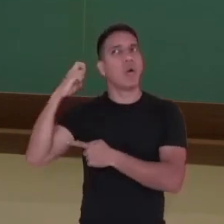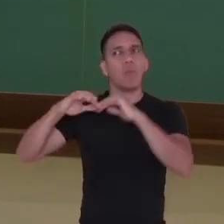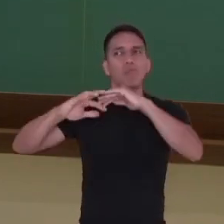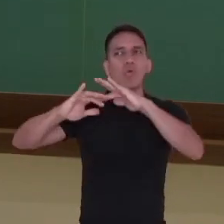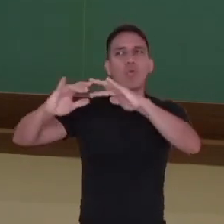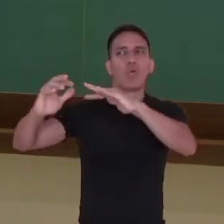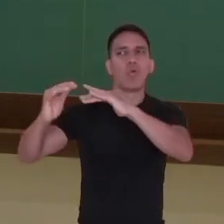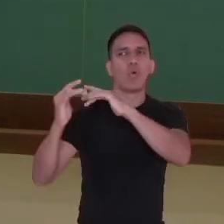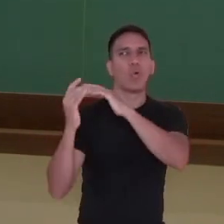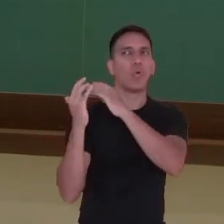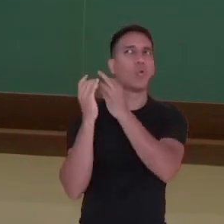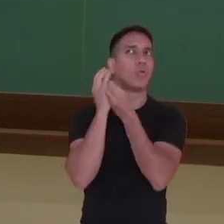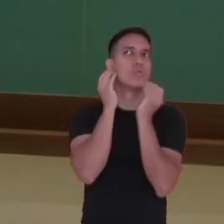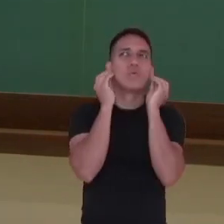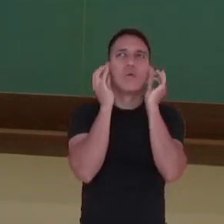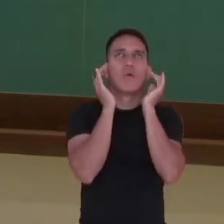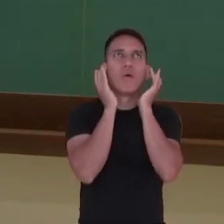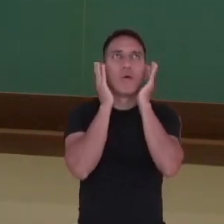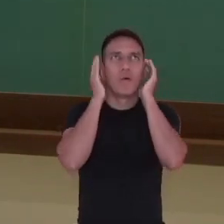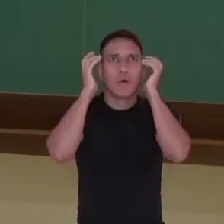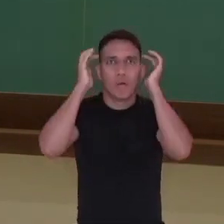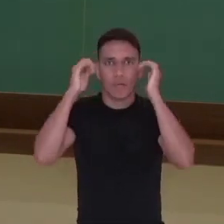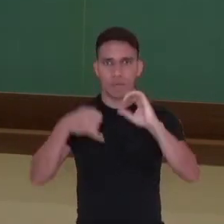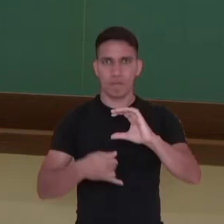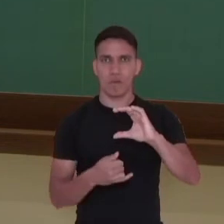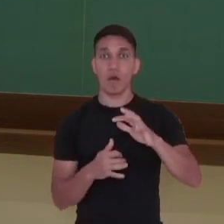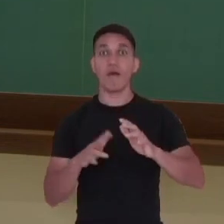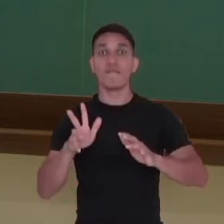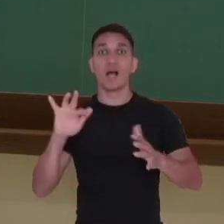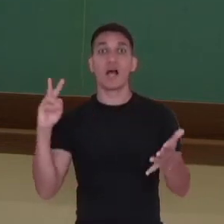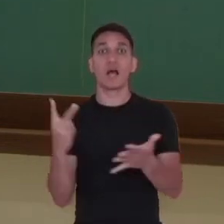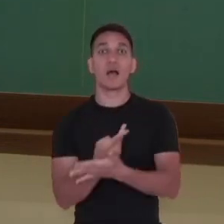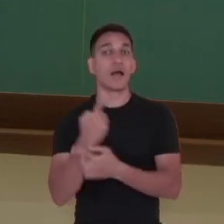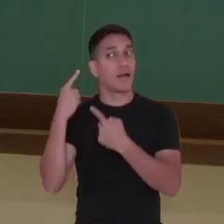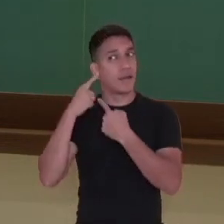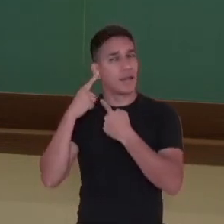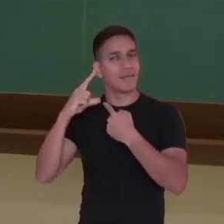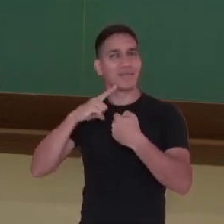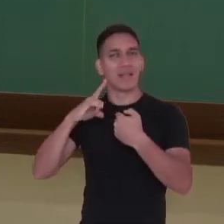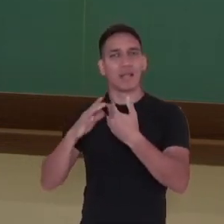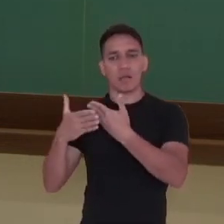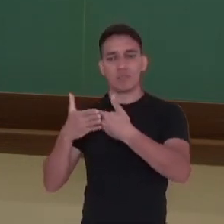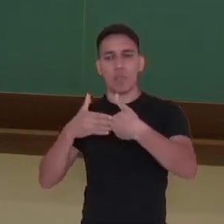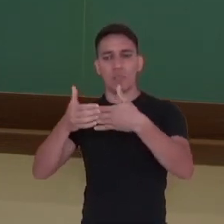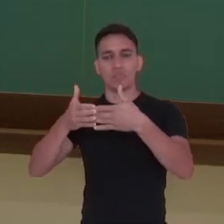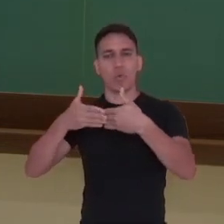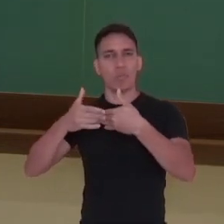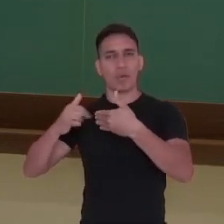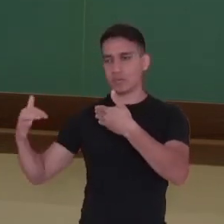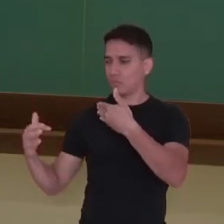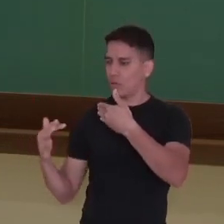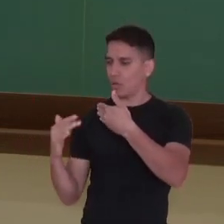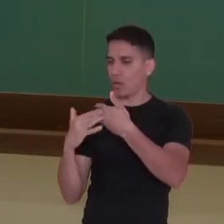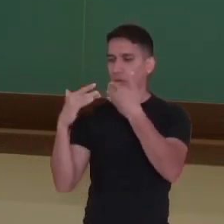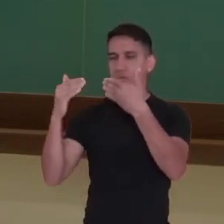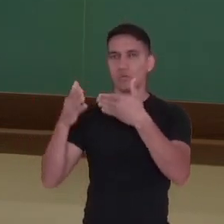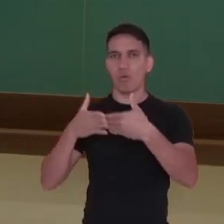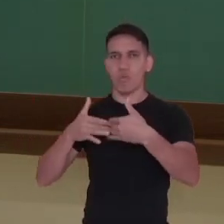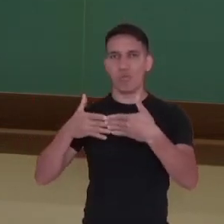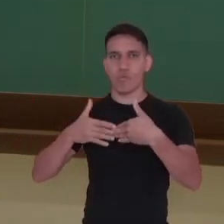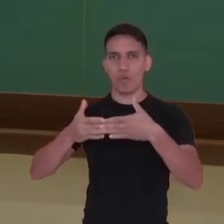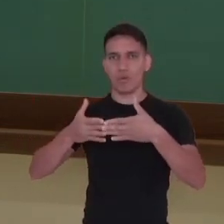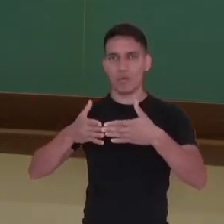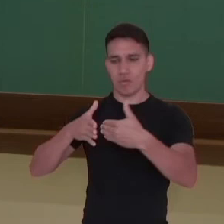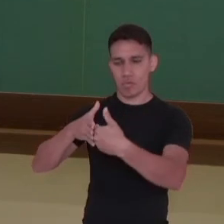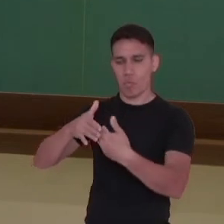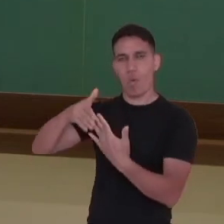entrar pelo seu pavilhão auditivo e vai encontrar uma barreira mecânica, o tímpano. O tímpano vai vibrar,